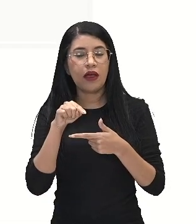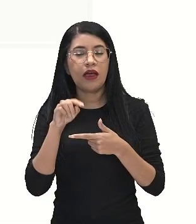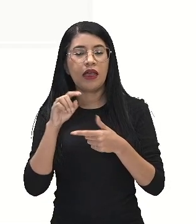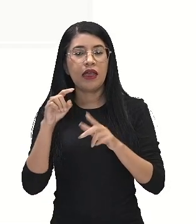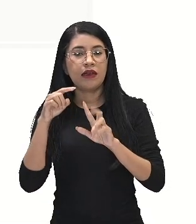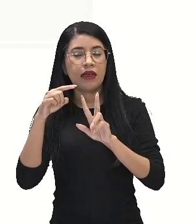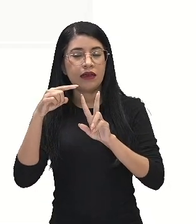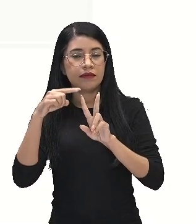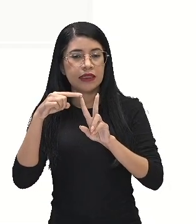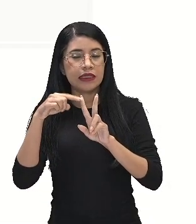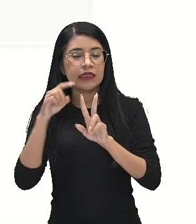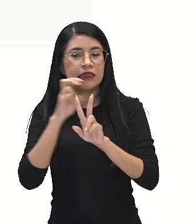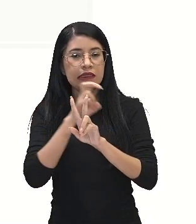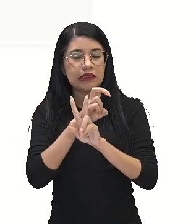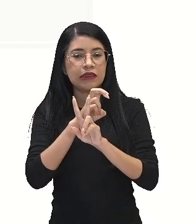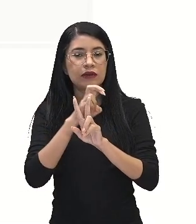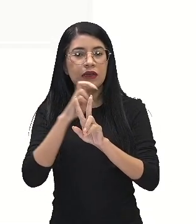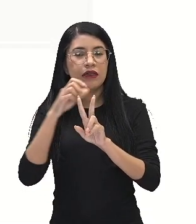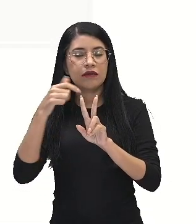5 raiz de 7, está aqui.